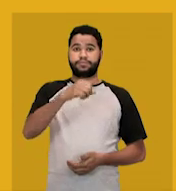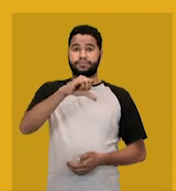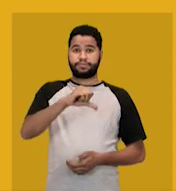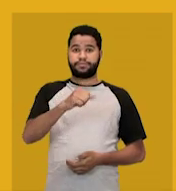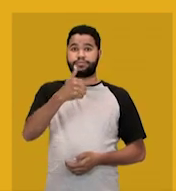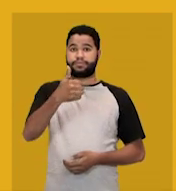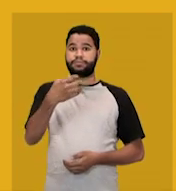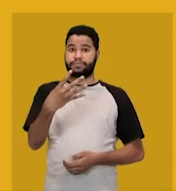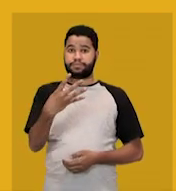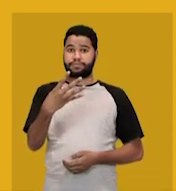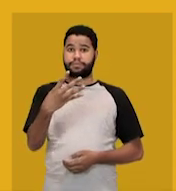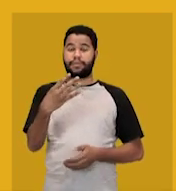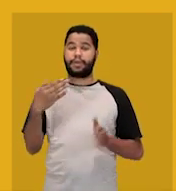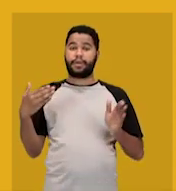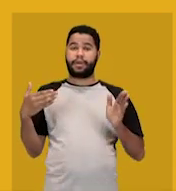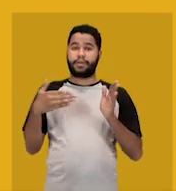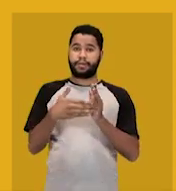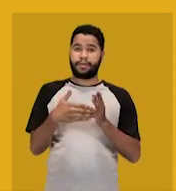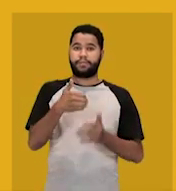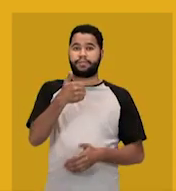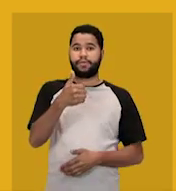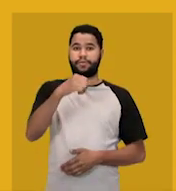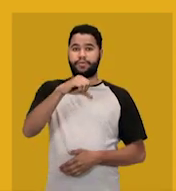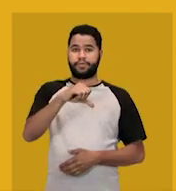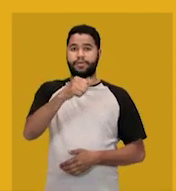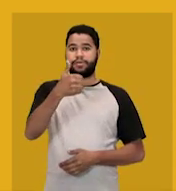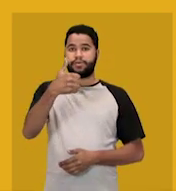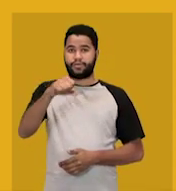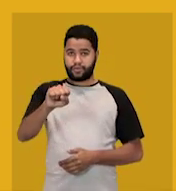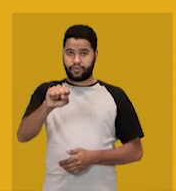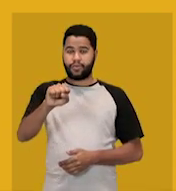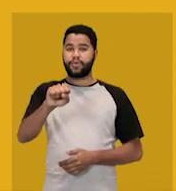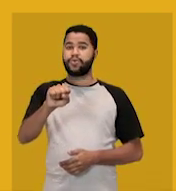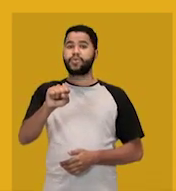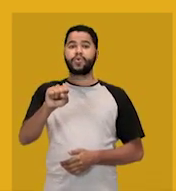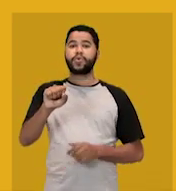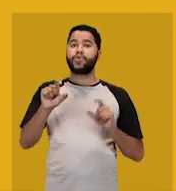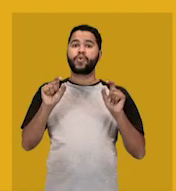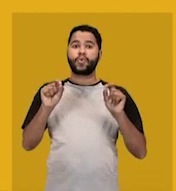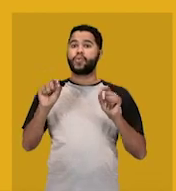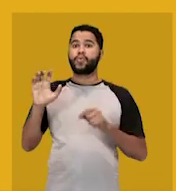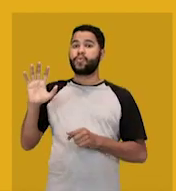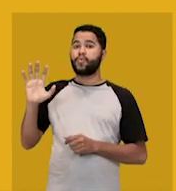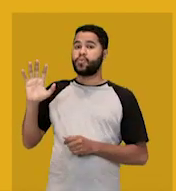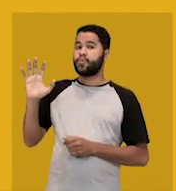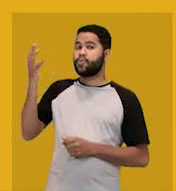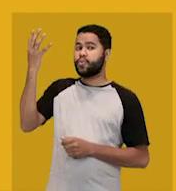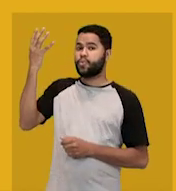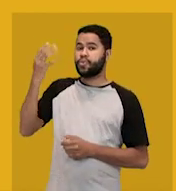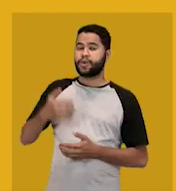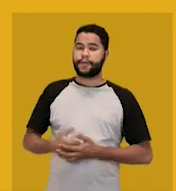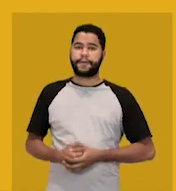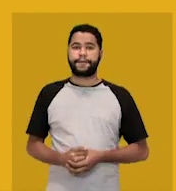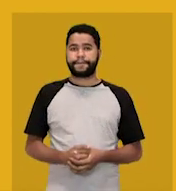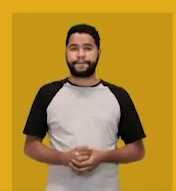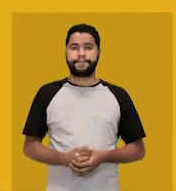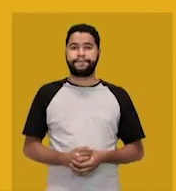1914 a 1918, nós tivemos como causas